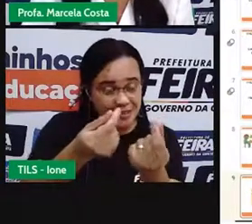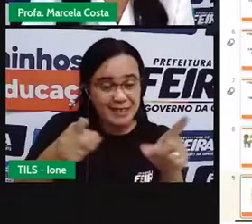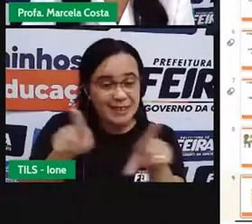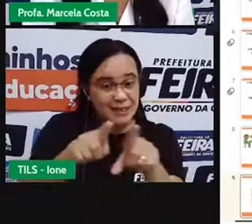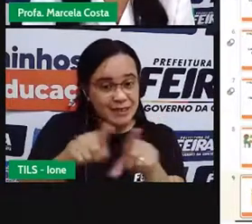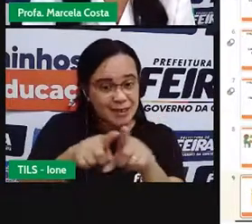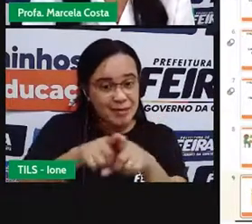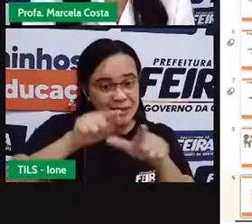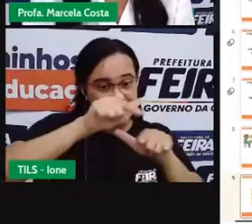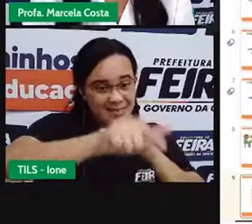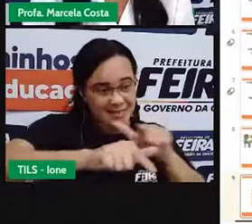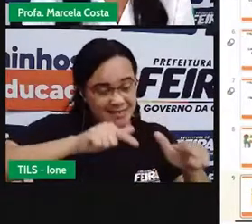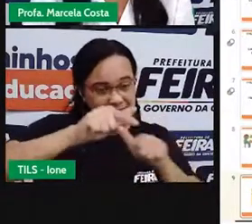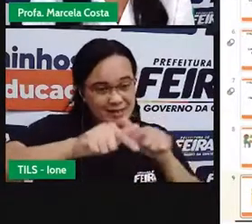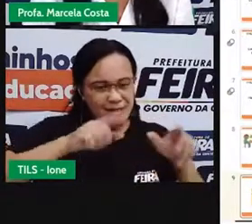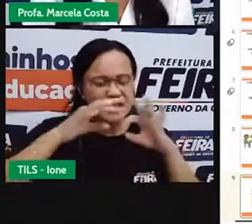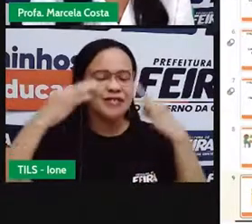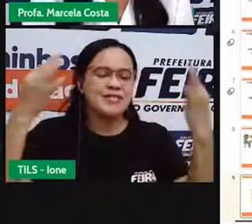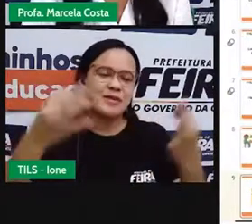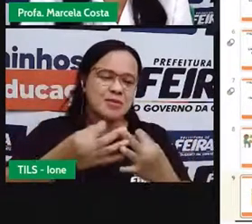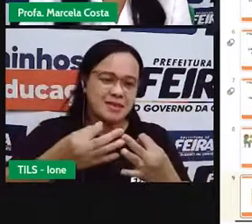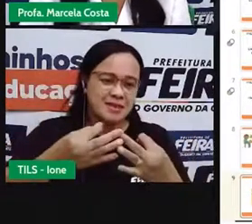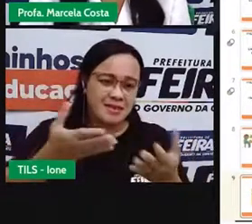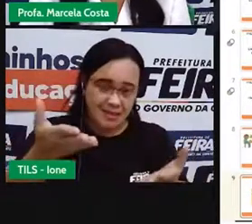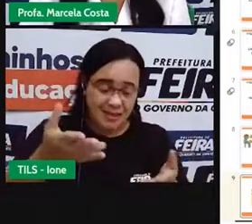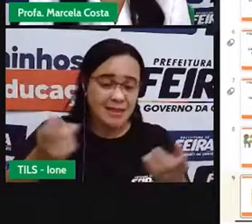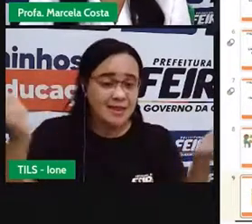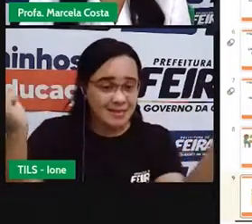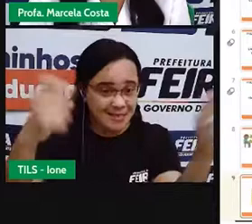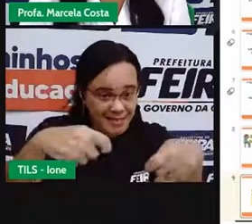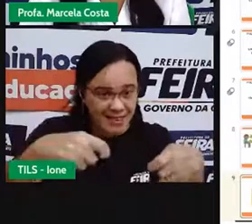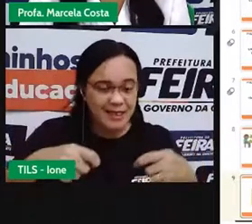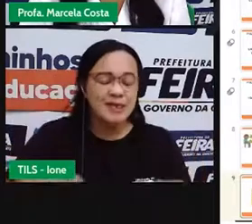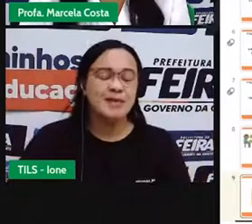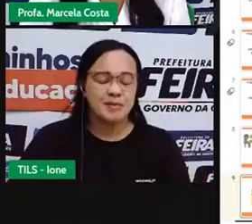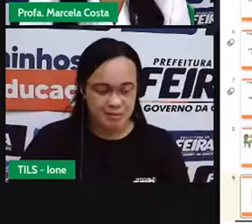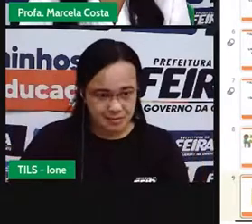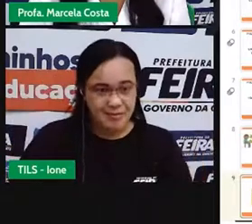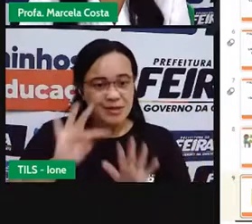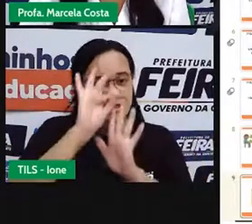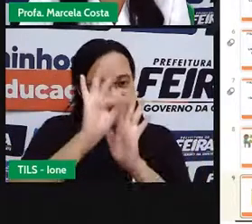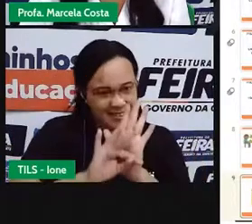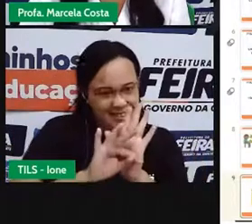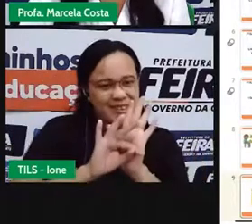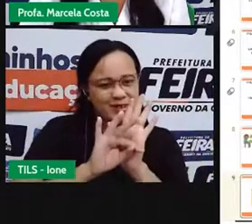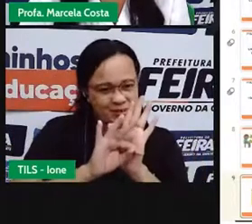O lixo também pode gerar renda e trabalho.